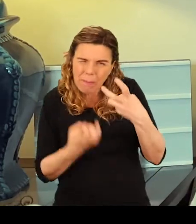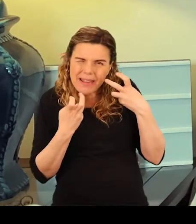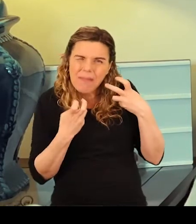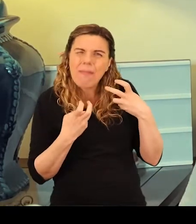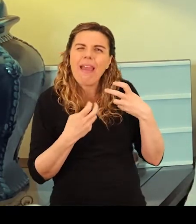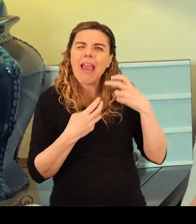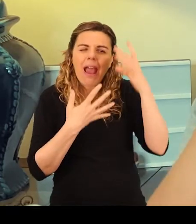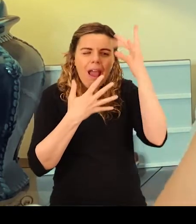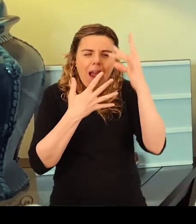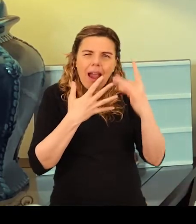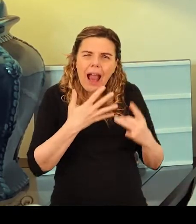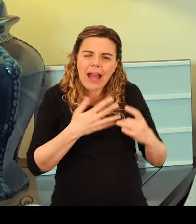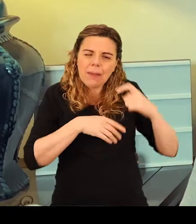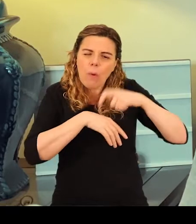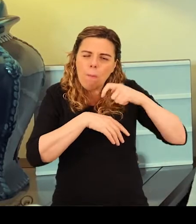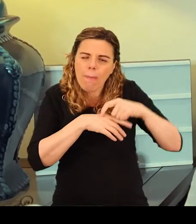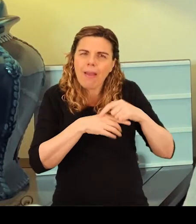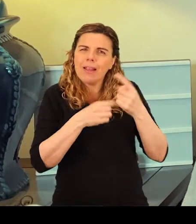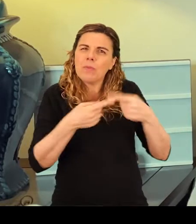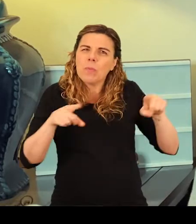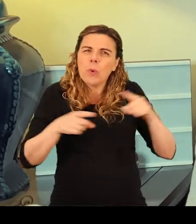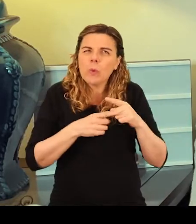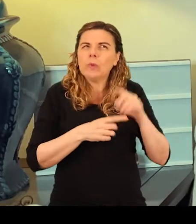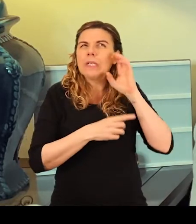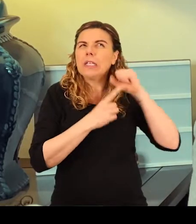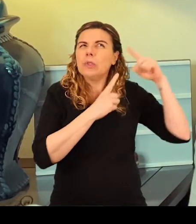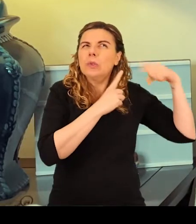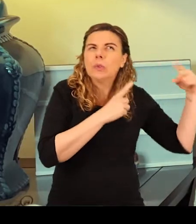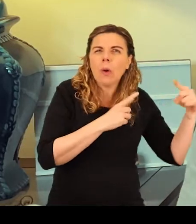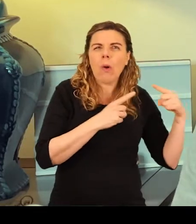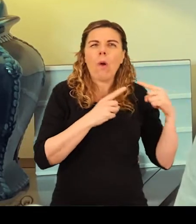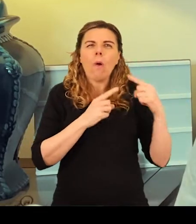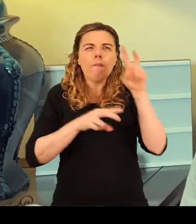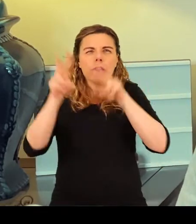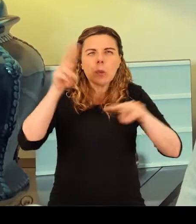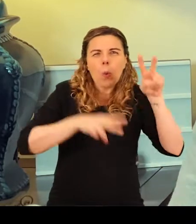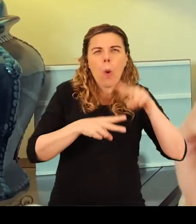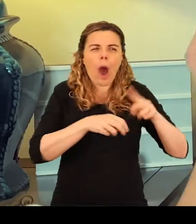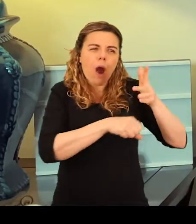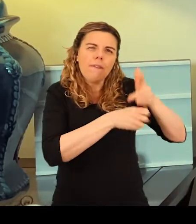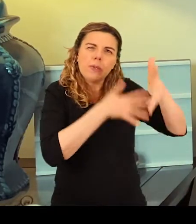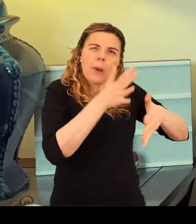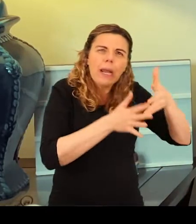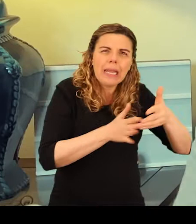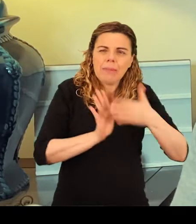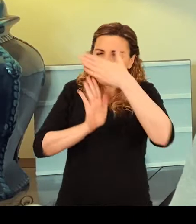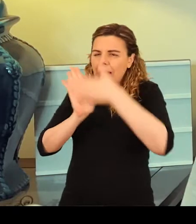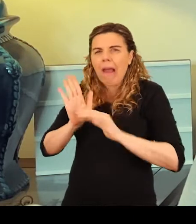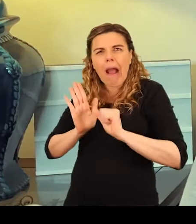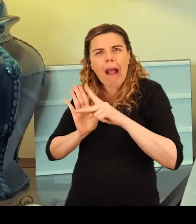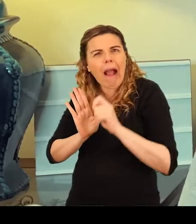você ouvir, cada camada, cada som, cada detalhe visual que tem nos videolibras, ou na capa, ou